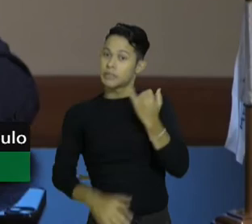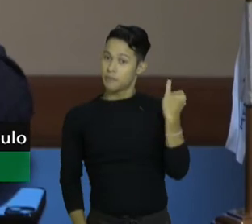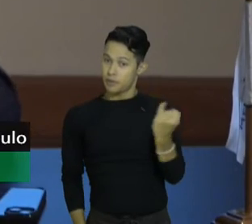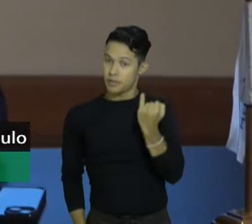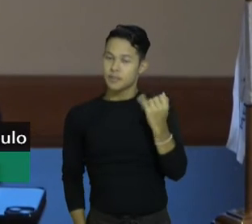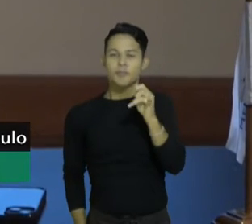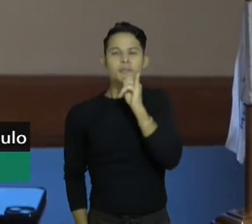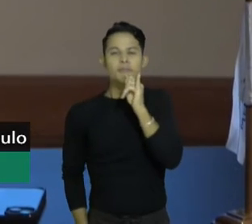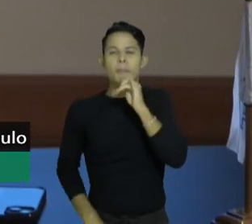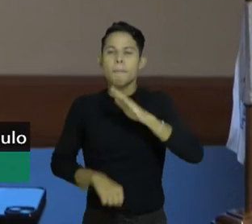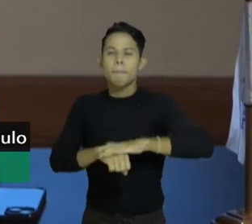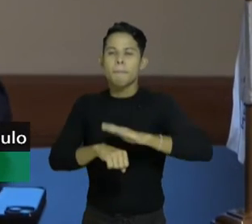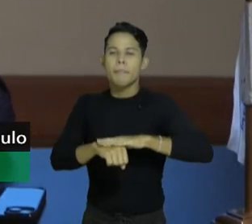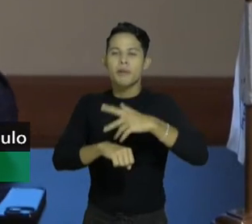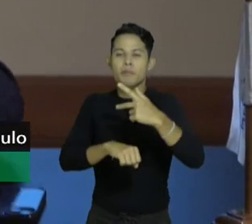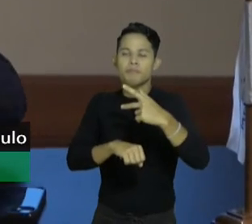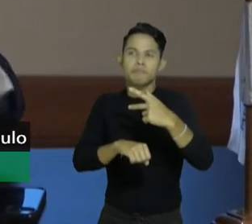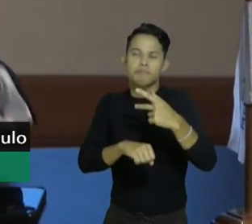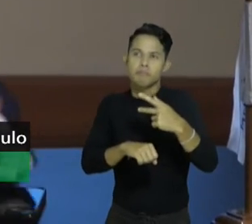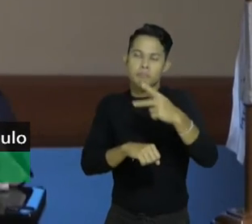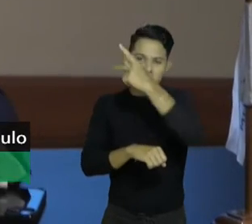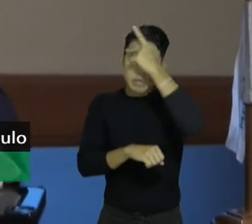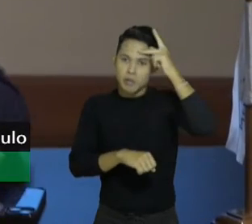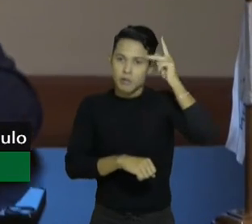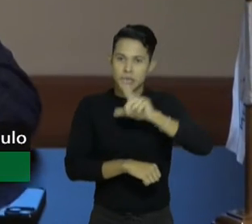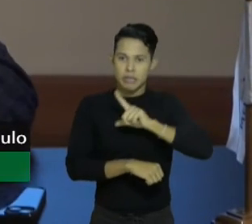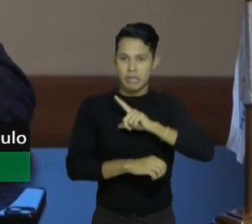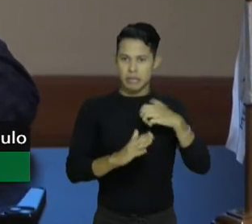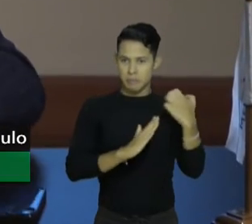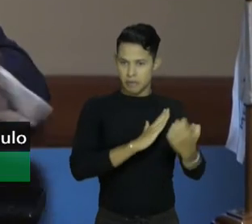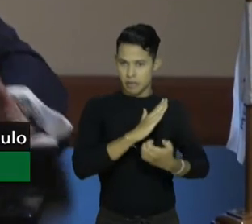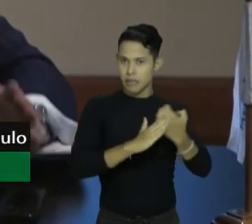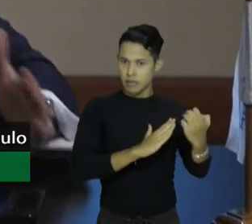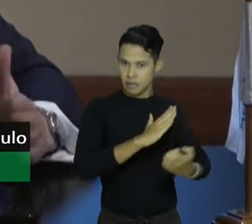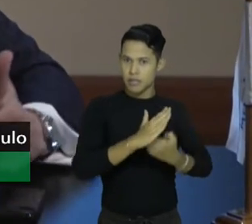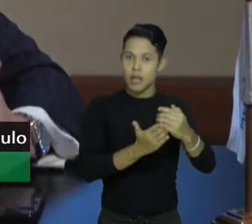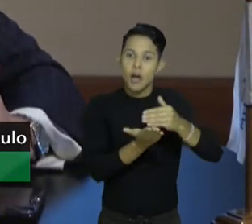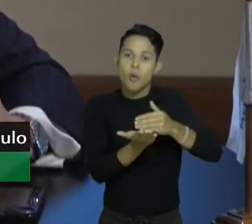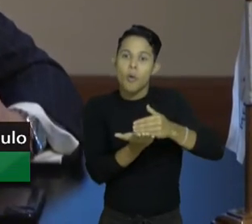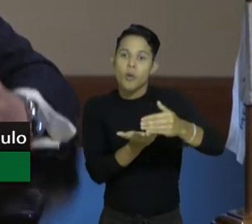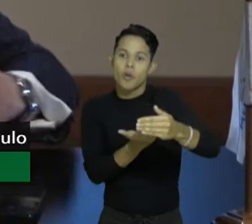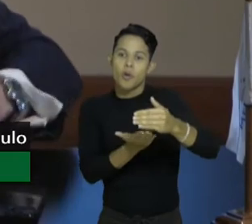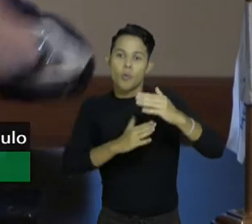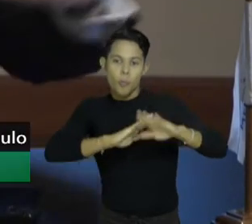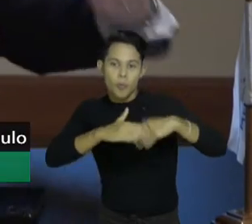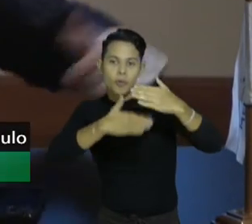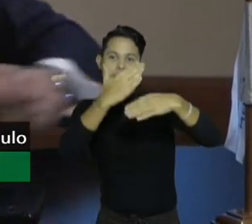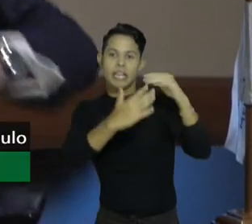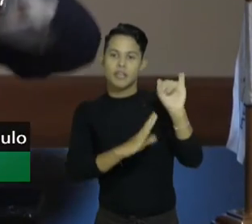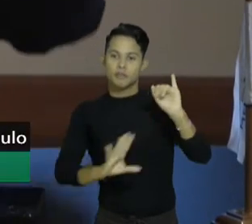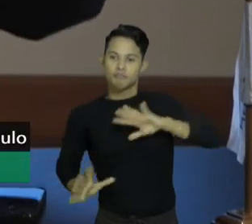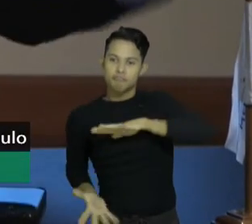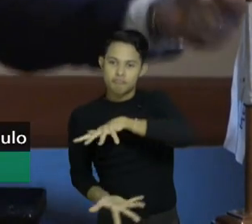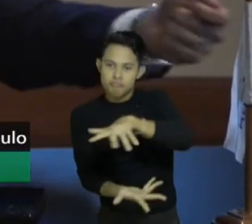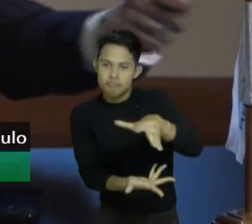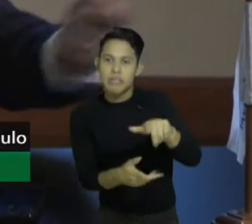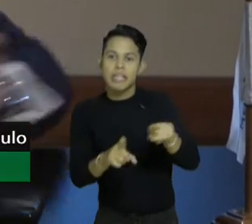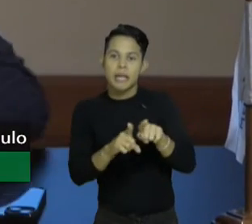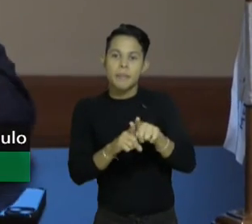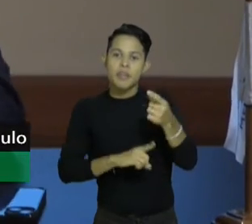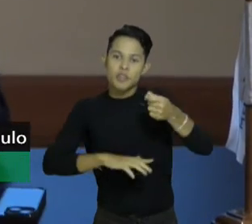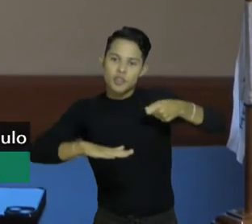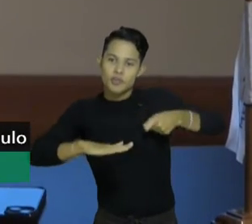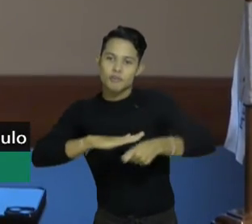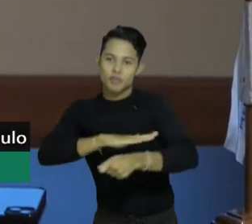né O Empresário iniciar o processo de internacionalização inicialmente com as exportações e posteriormente com investimento estrangeiro